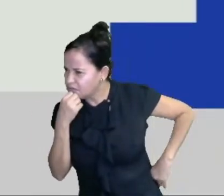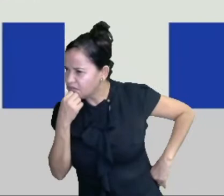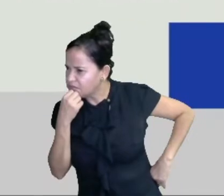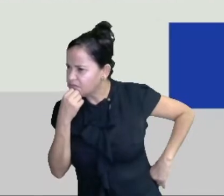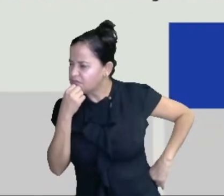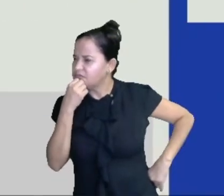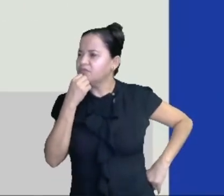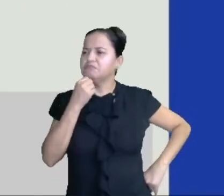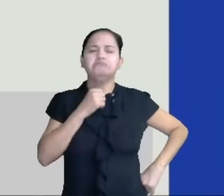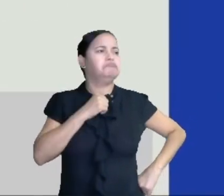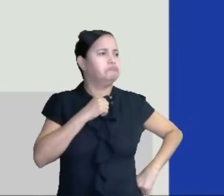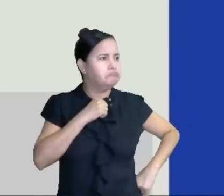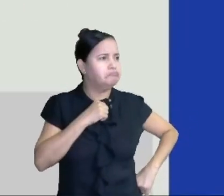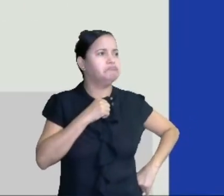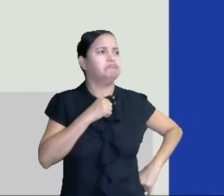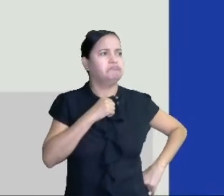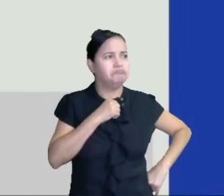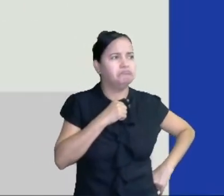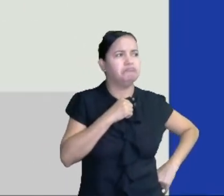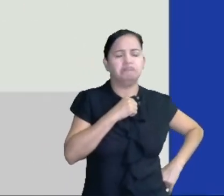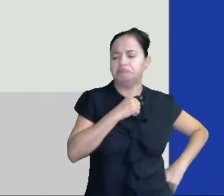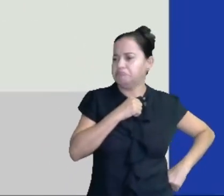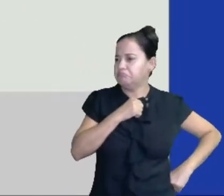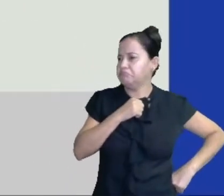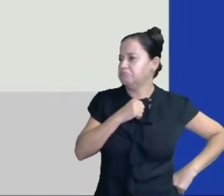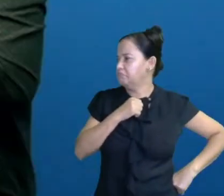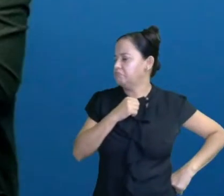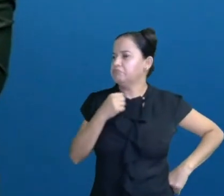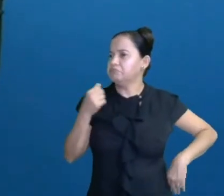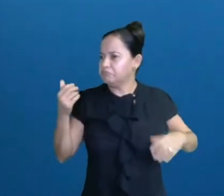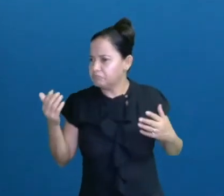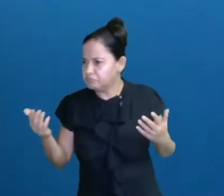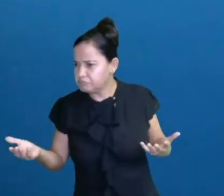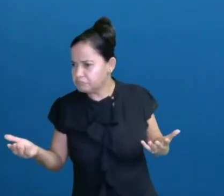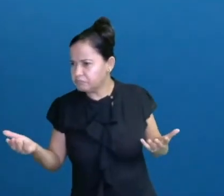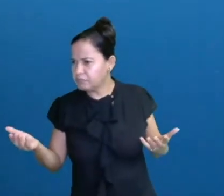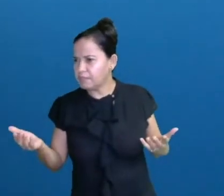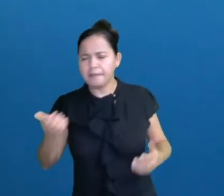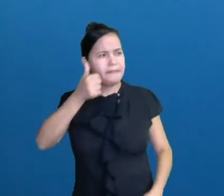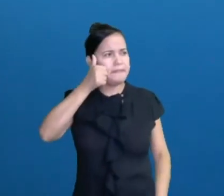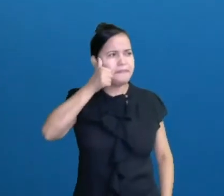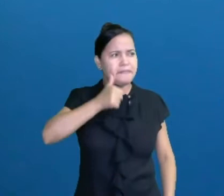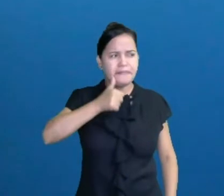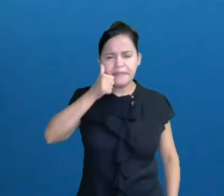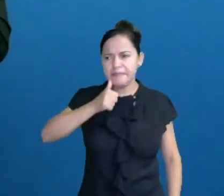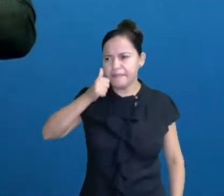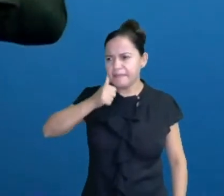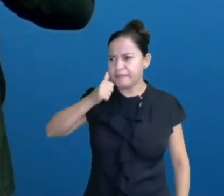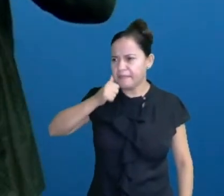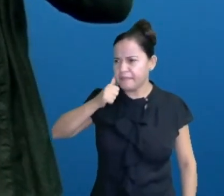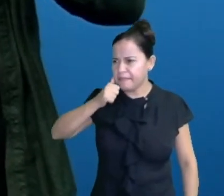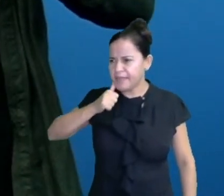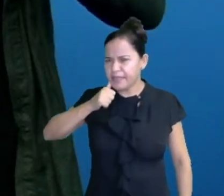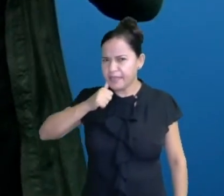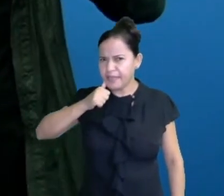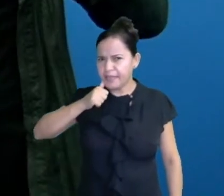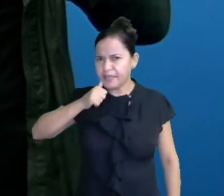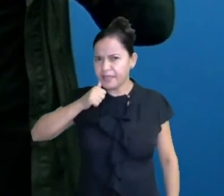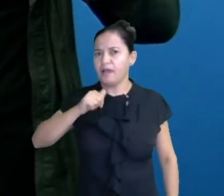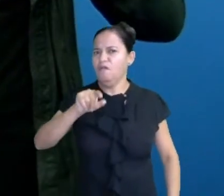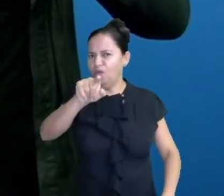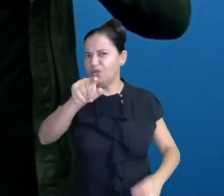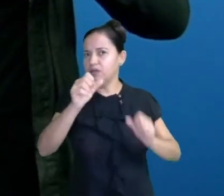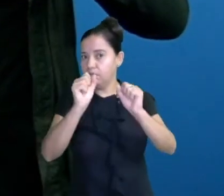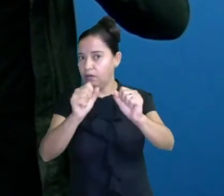slide. Então, produção, volta aqui para mim. Então, essa menininha aqui que vocês estão vendo, que aí eu peço a vocês para